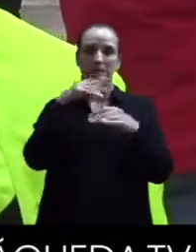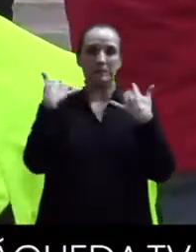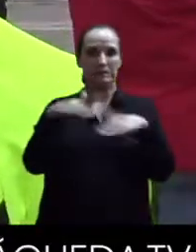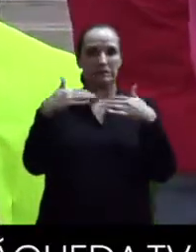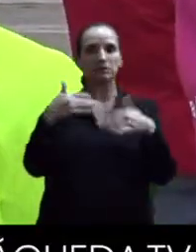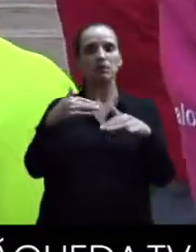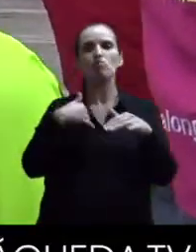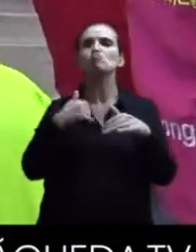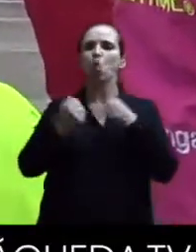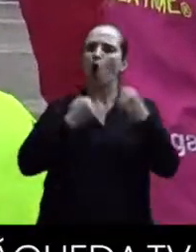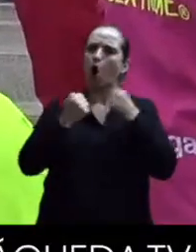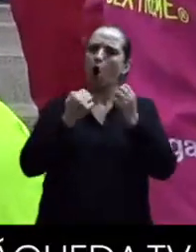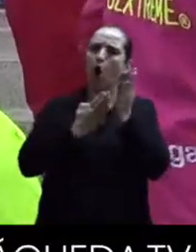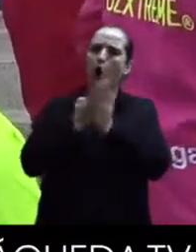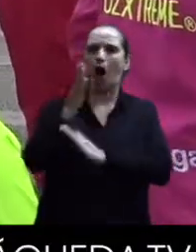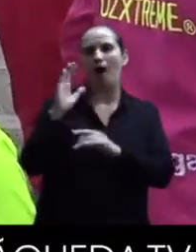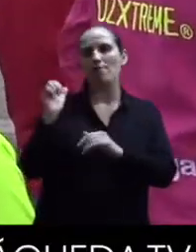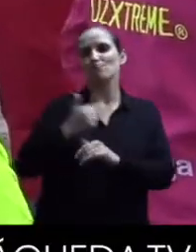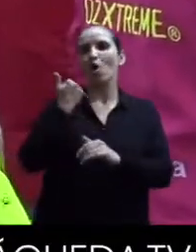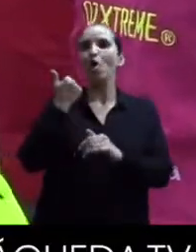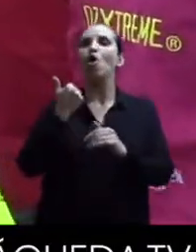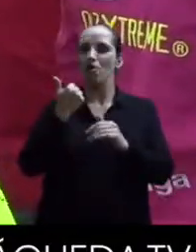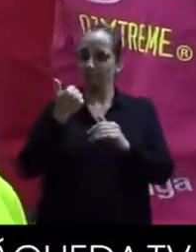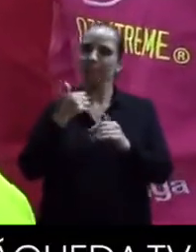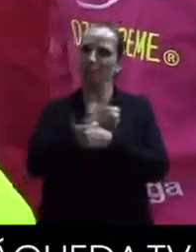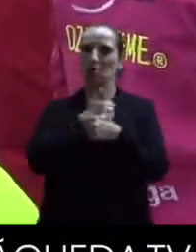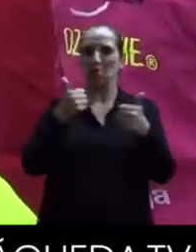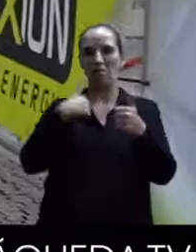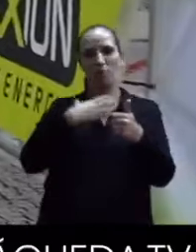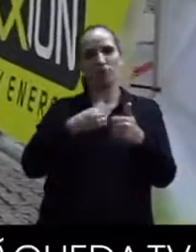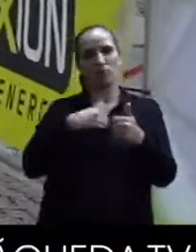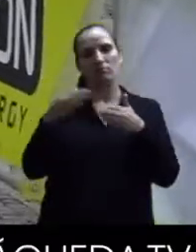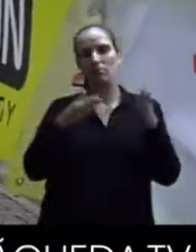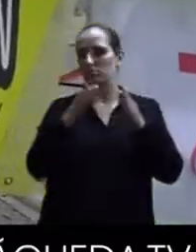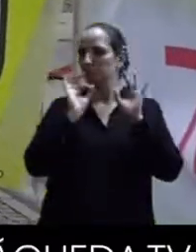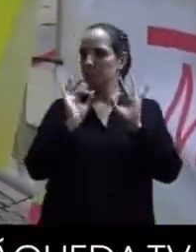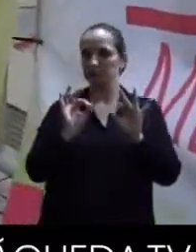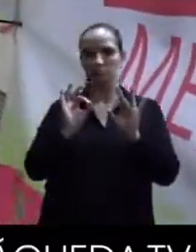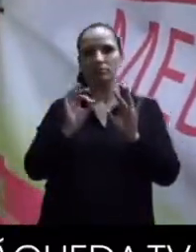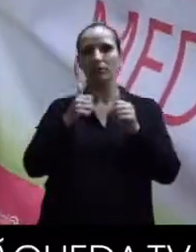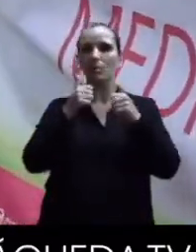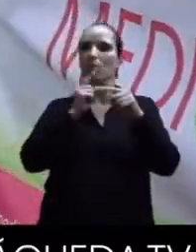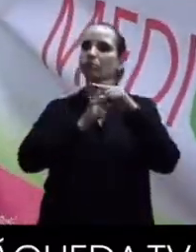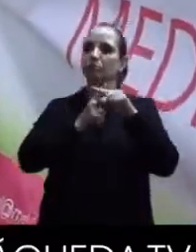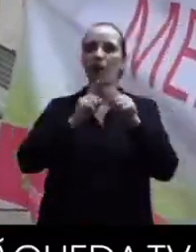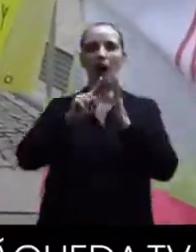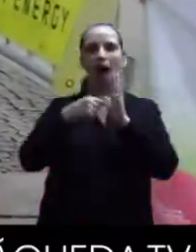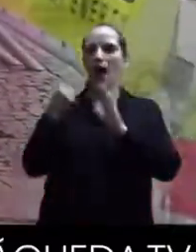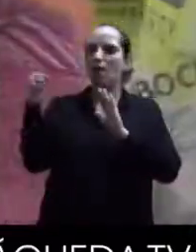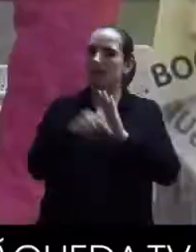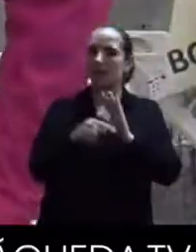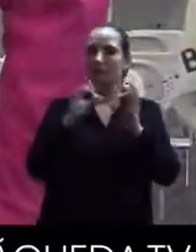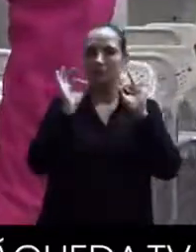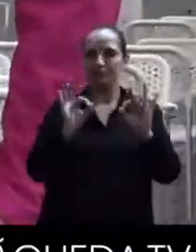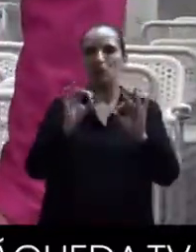muito duro, e foi levar-nos certinho até ao fim para conseguirmos ganhar, mas acho que correu bem. Eu também gostei muito do percurso e é sempre bom